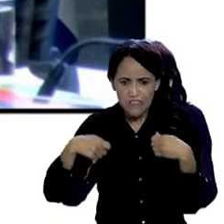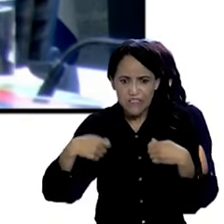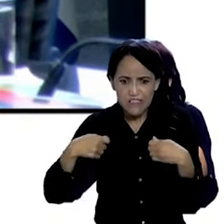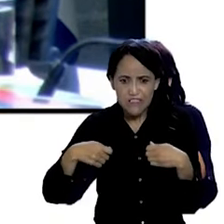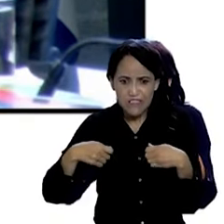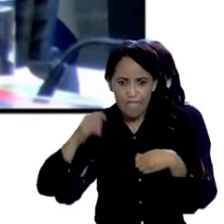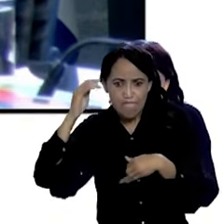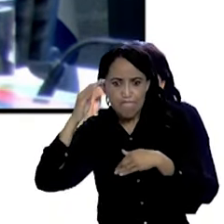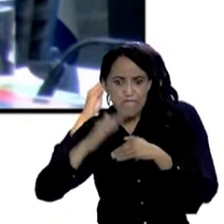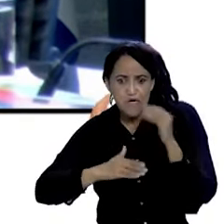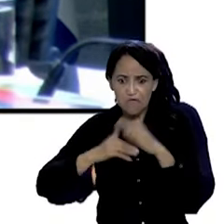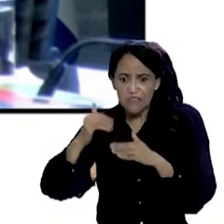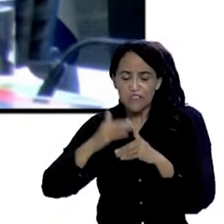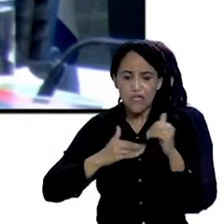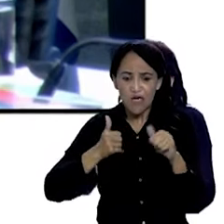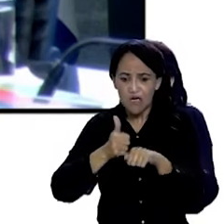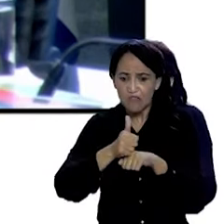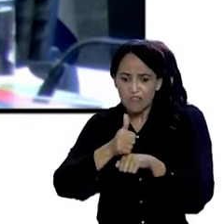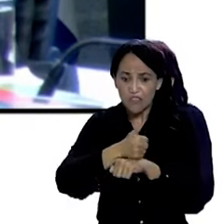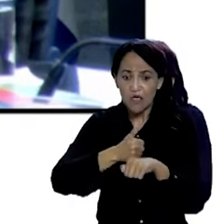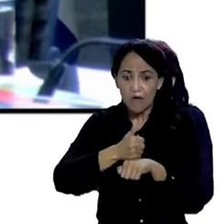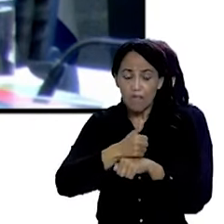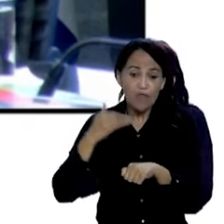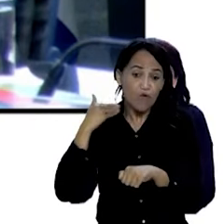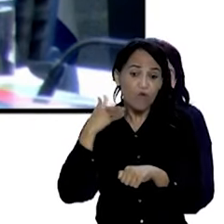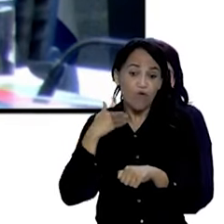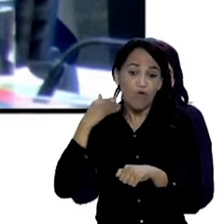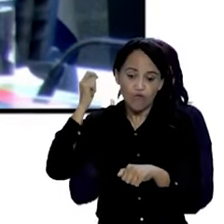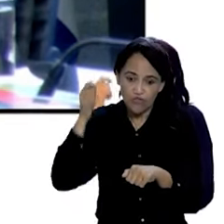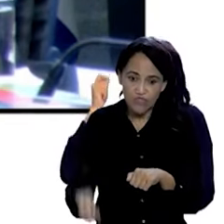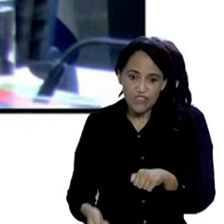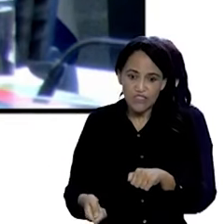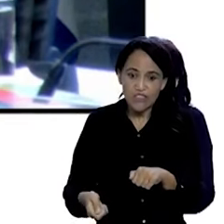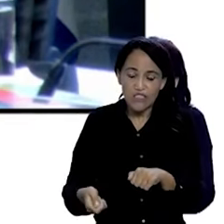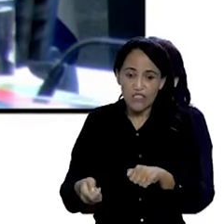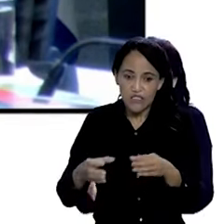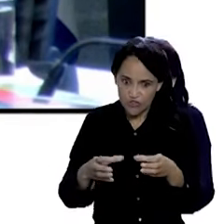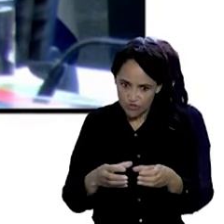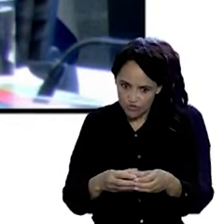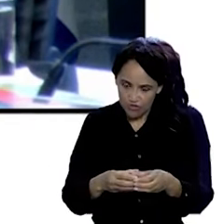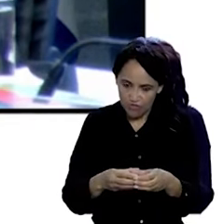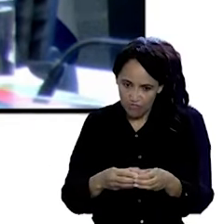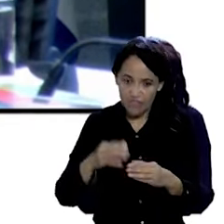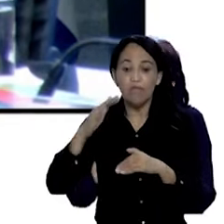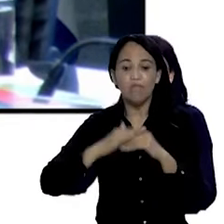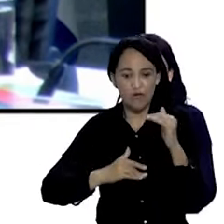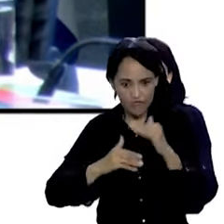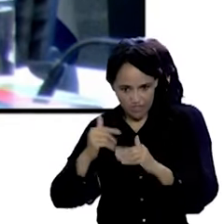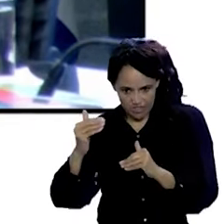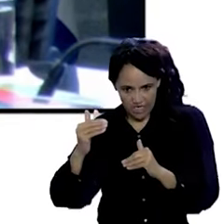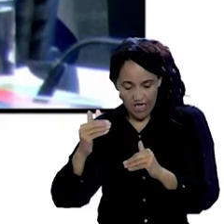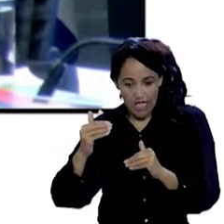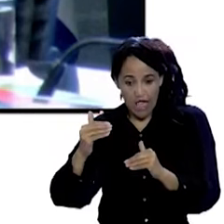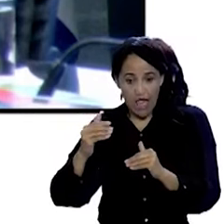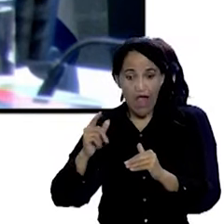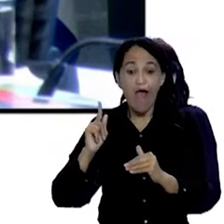provisionais os juízes das turmas provisionais são juízes temporários ou